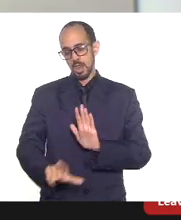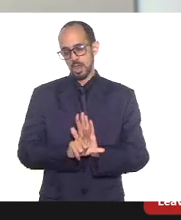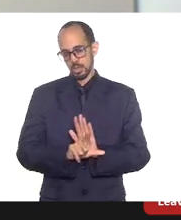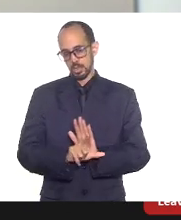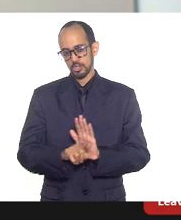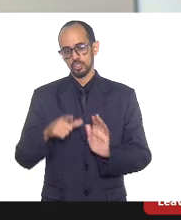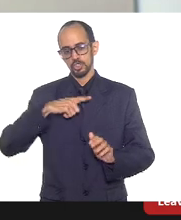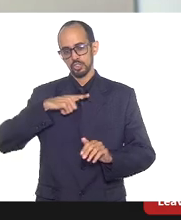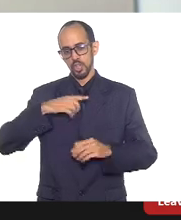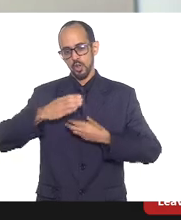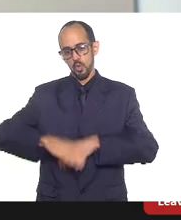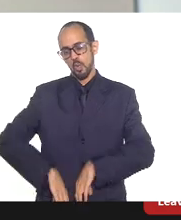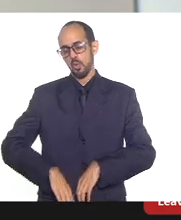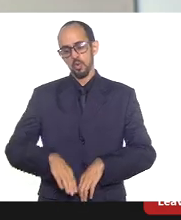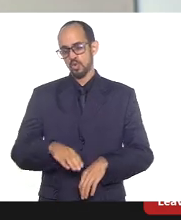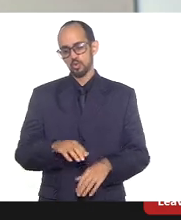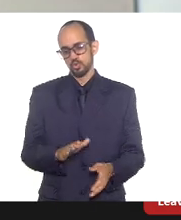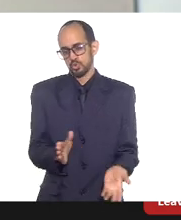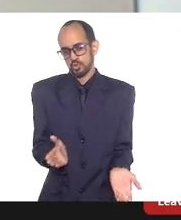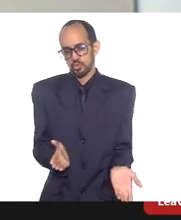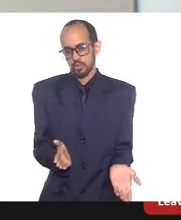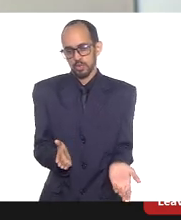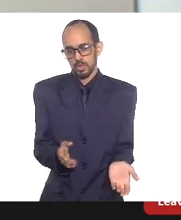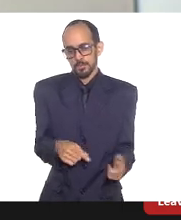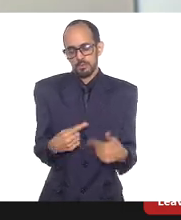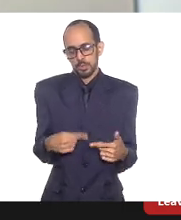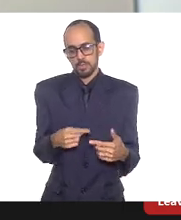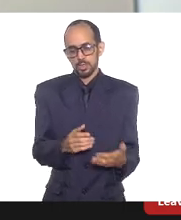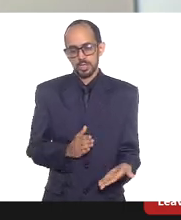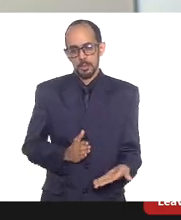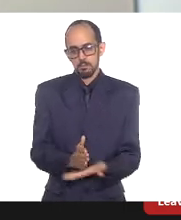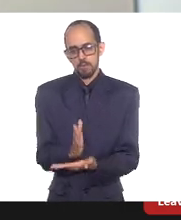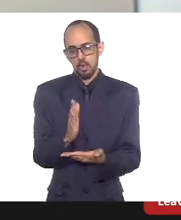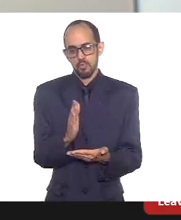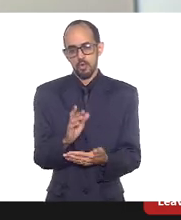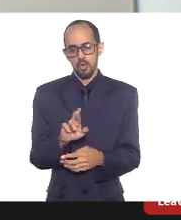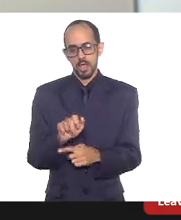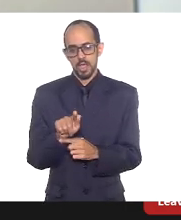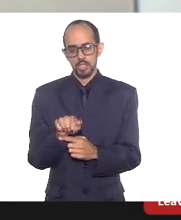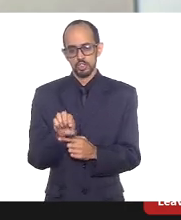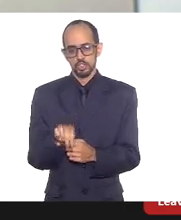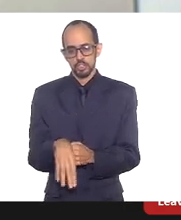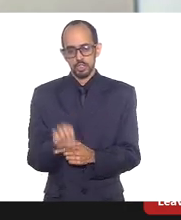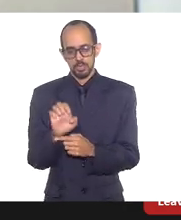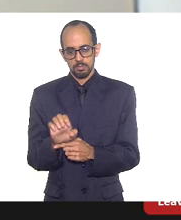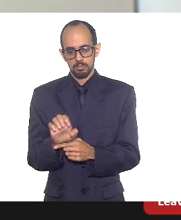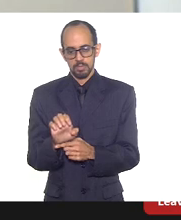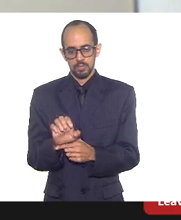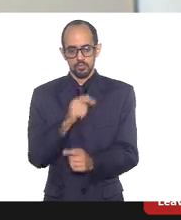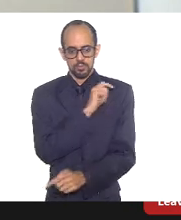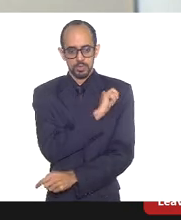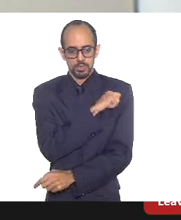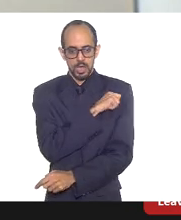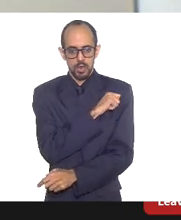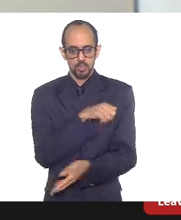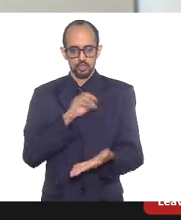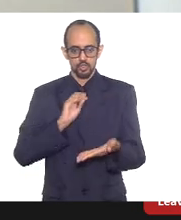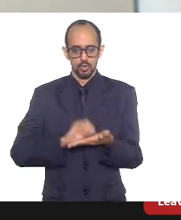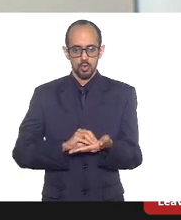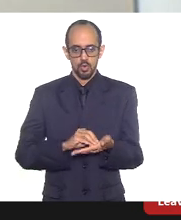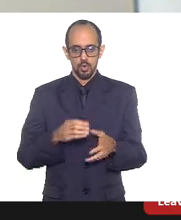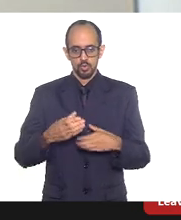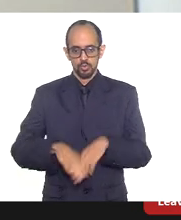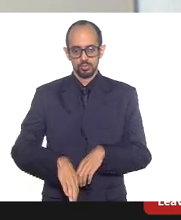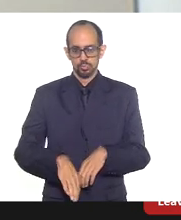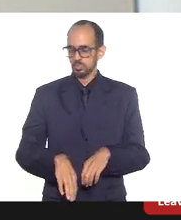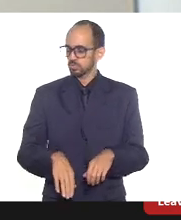públicos, mesmo a gente vivenciou isso. Desde que aprovou o regime de recuperação fiscal, a gente incluiu no regime a previsão de que os concursos estavam